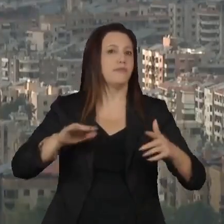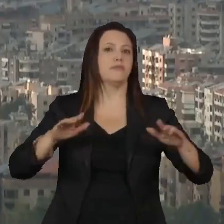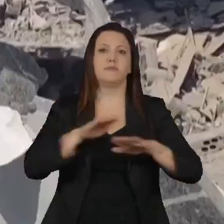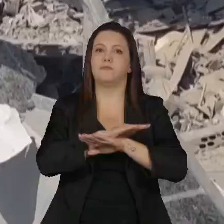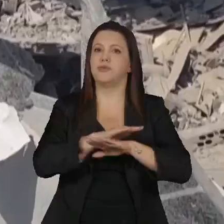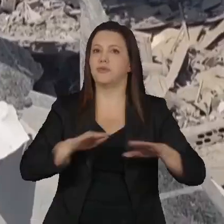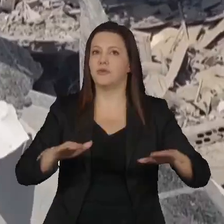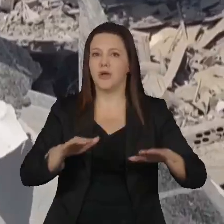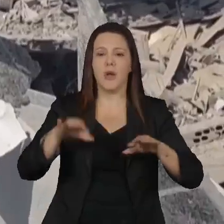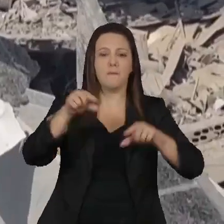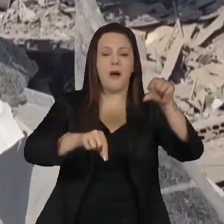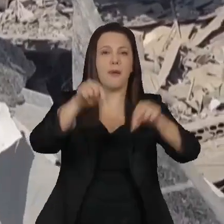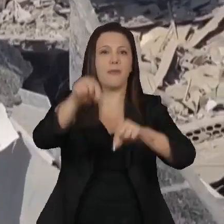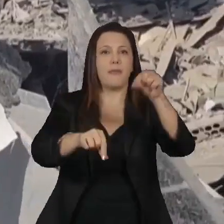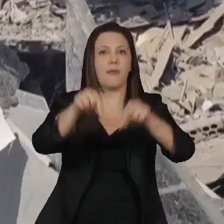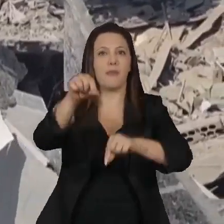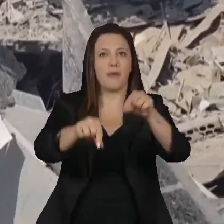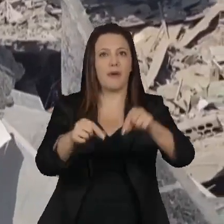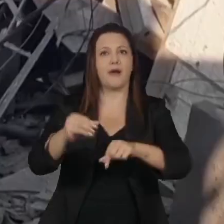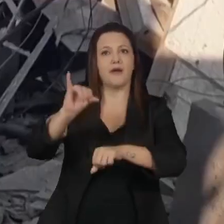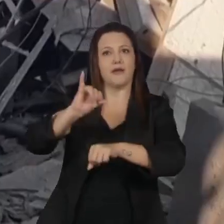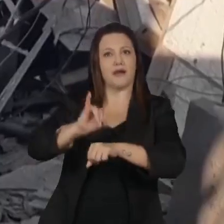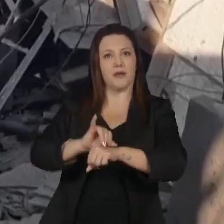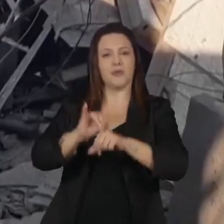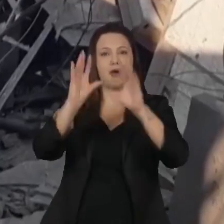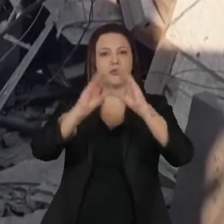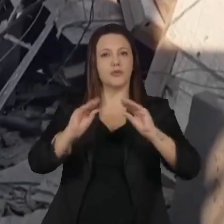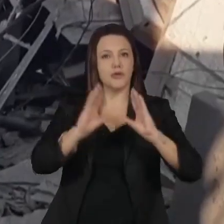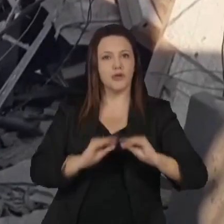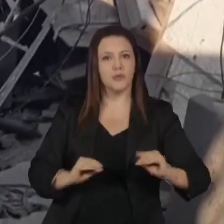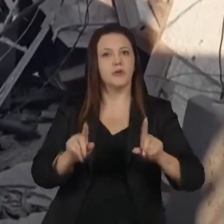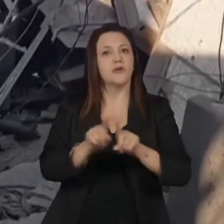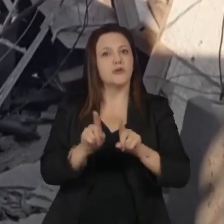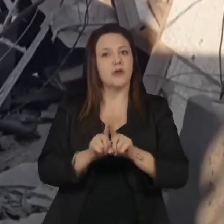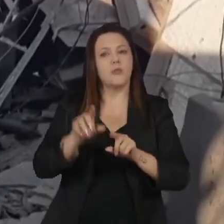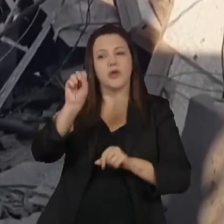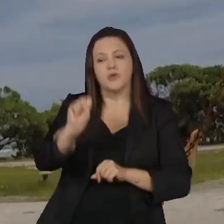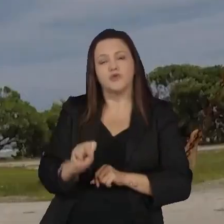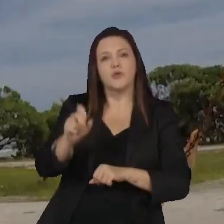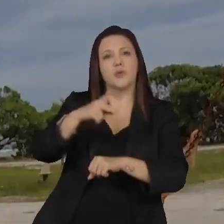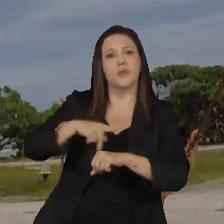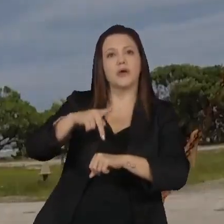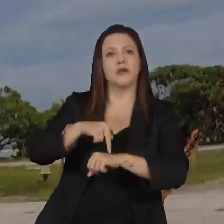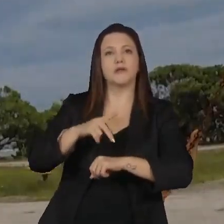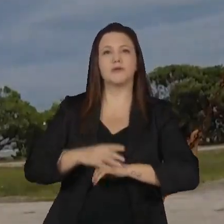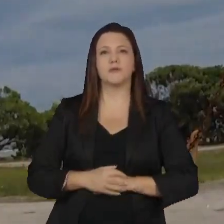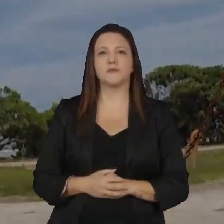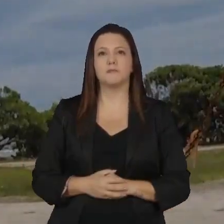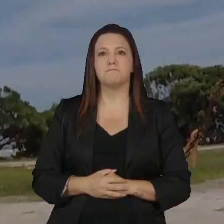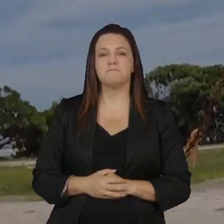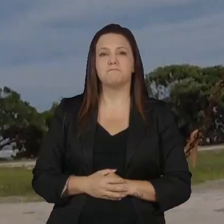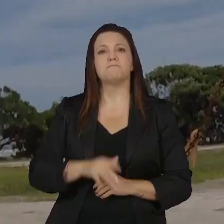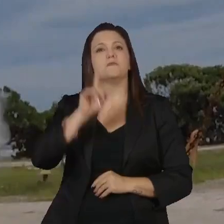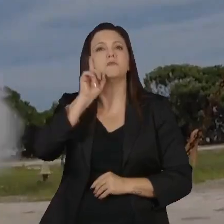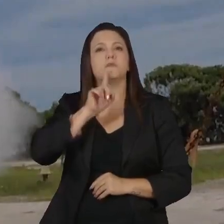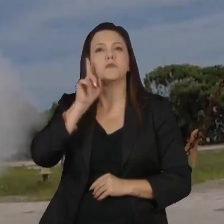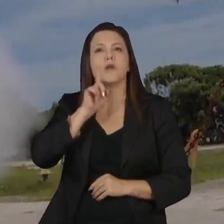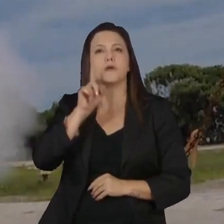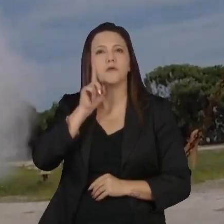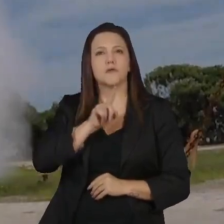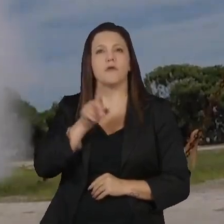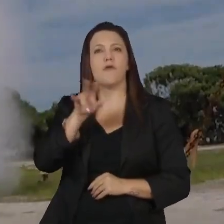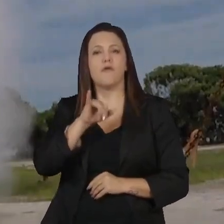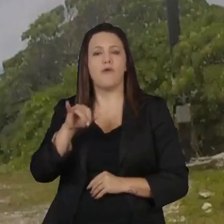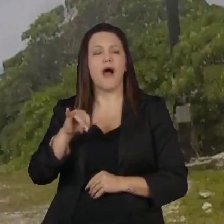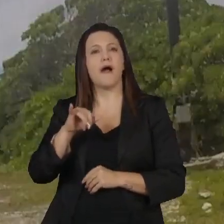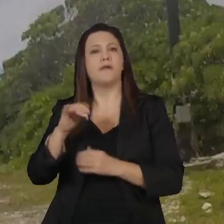do Líbano e intensificado os bombardeios ao sul do país. Os Estados Unidos mandarão